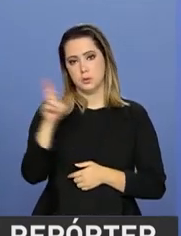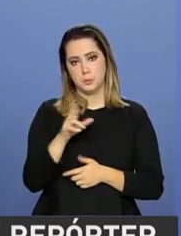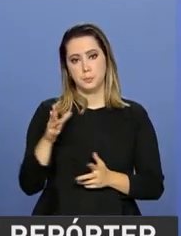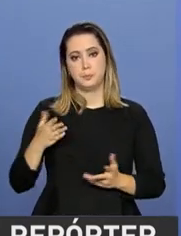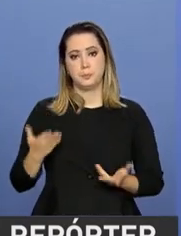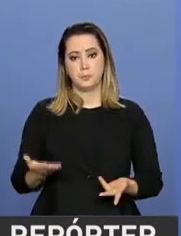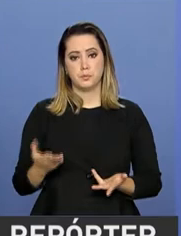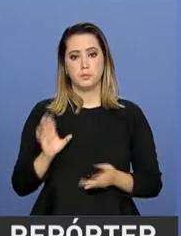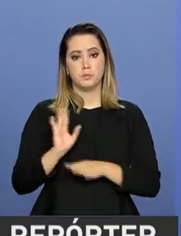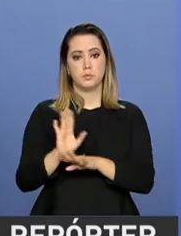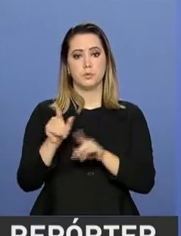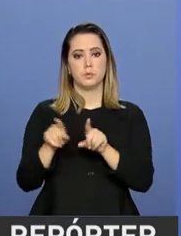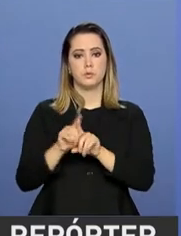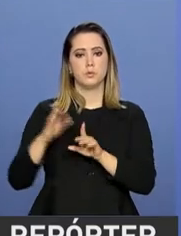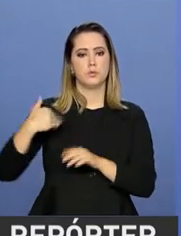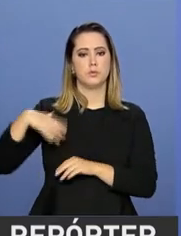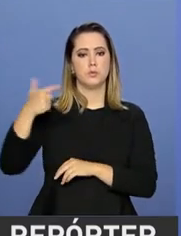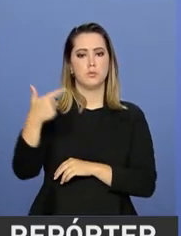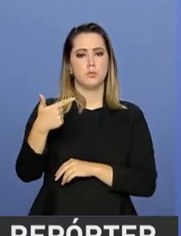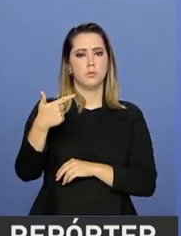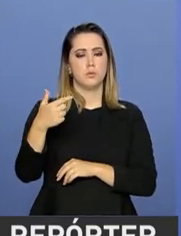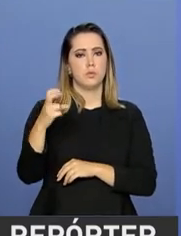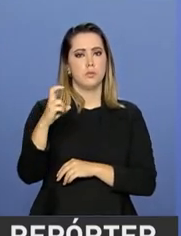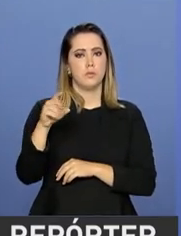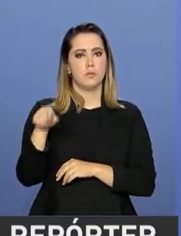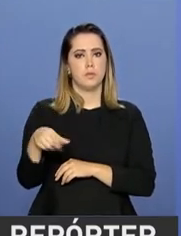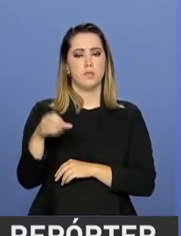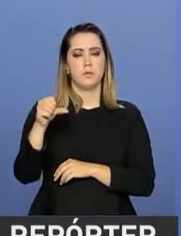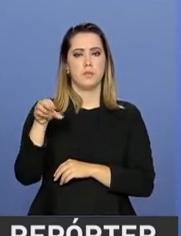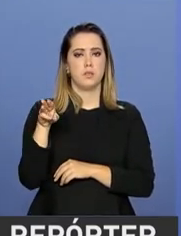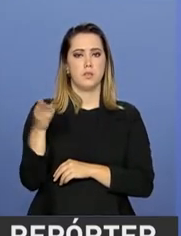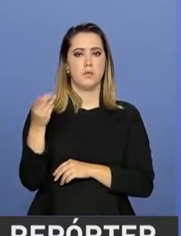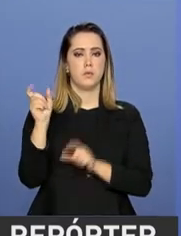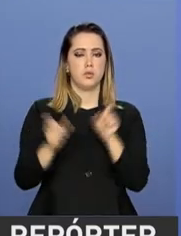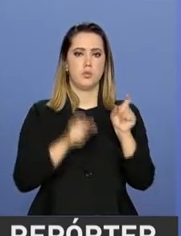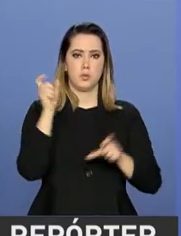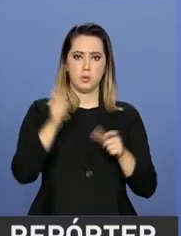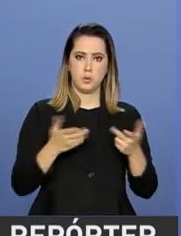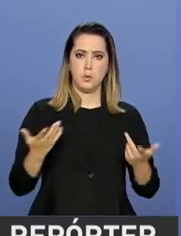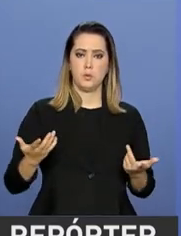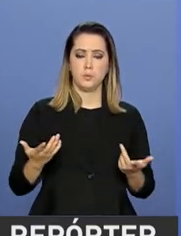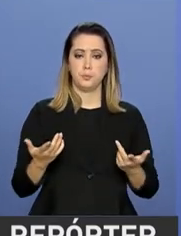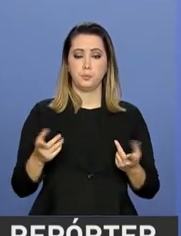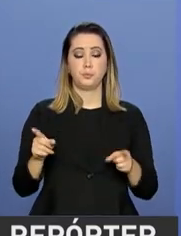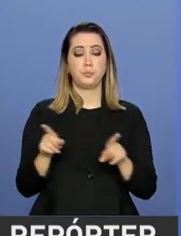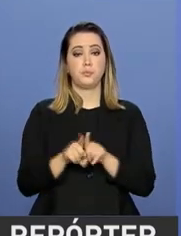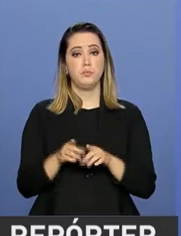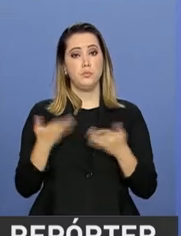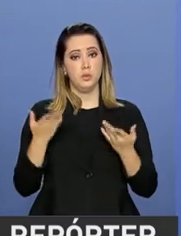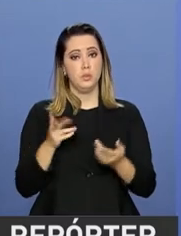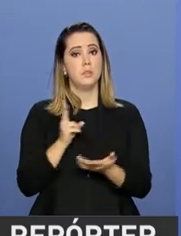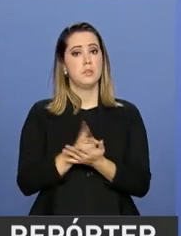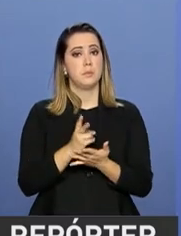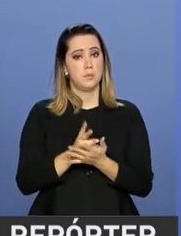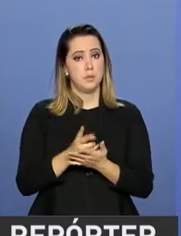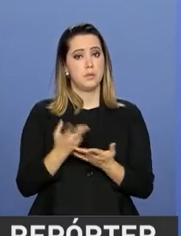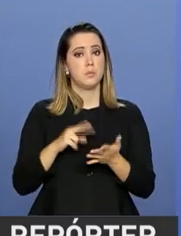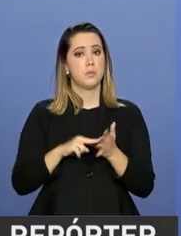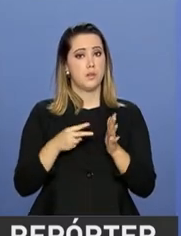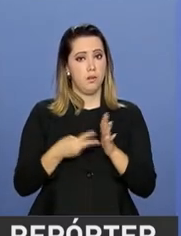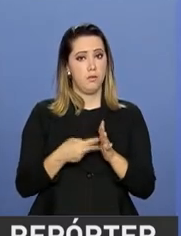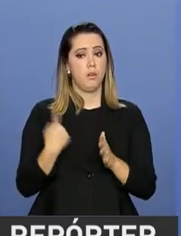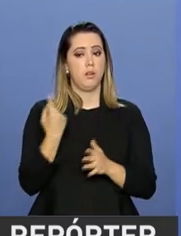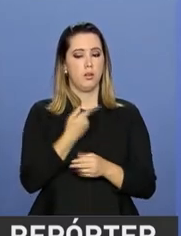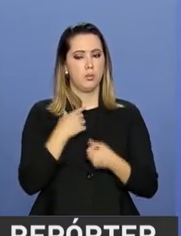contemplaram 25,9 milhões de trabalhadores e nesse mesmo sentido nós lançamos